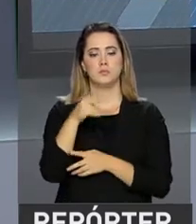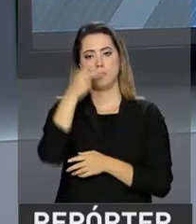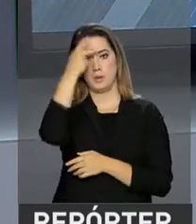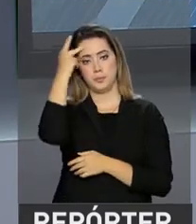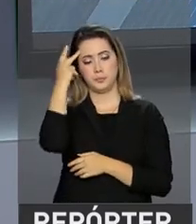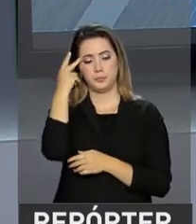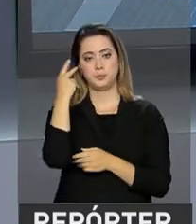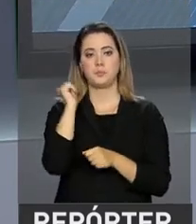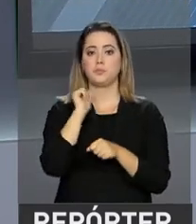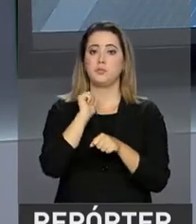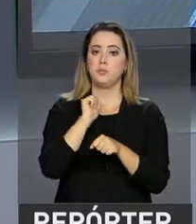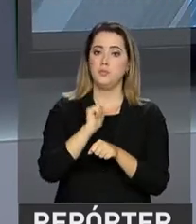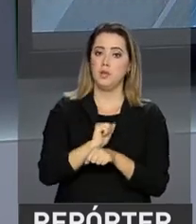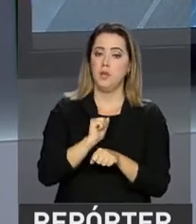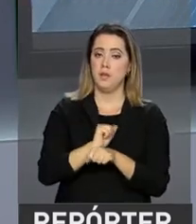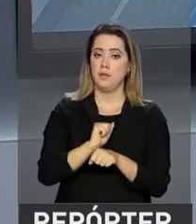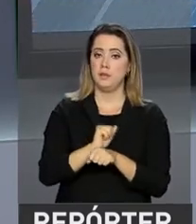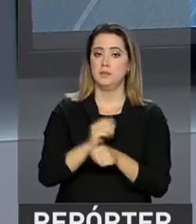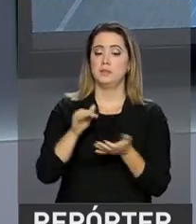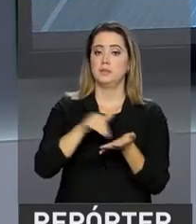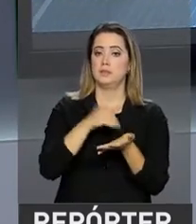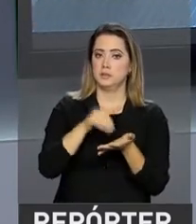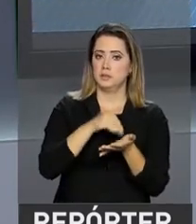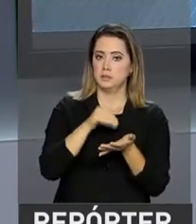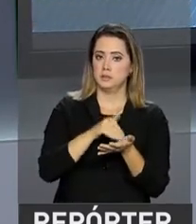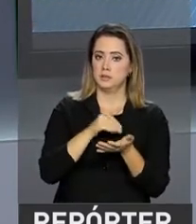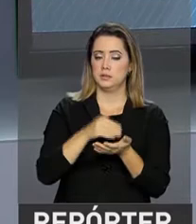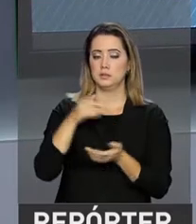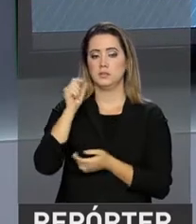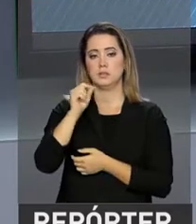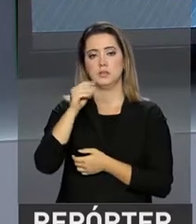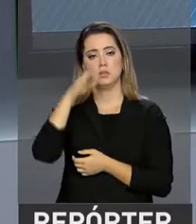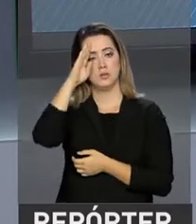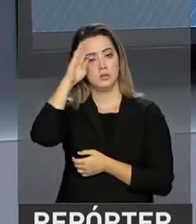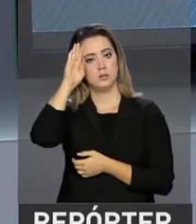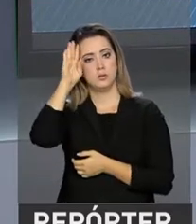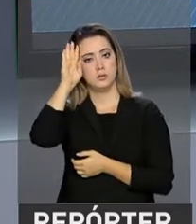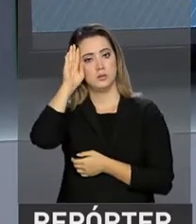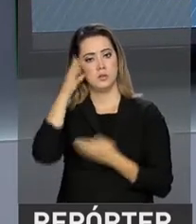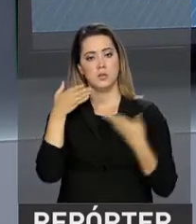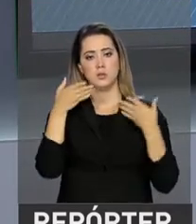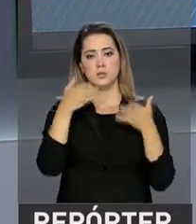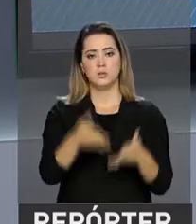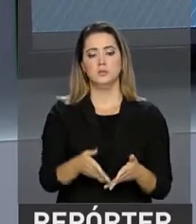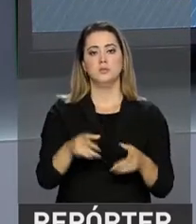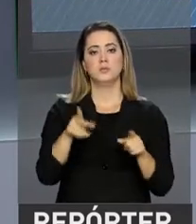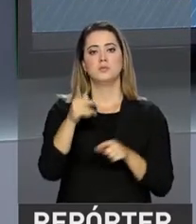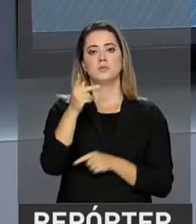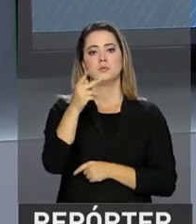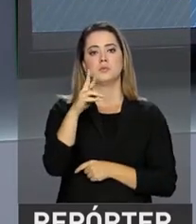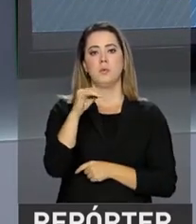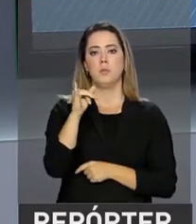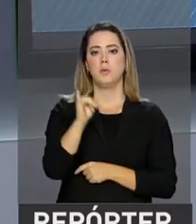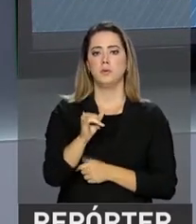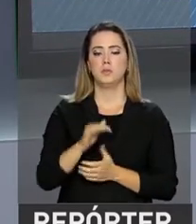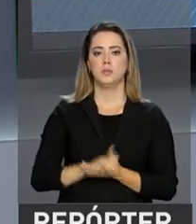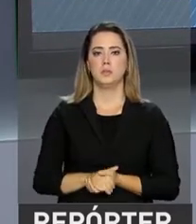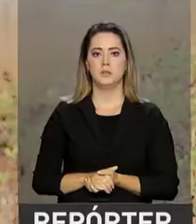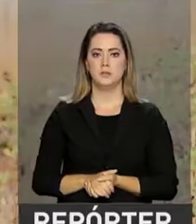para quem ainda não está matriculado em uma instituição de ensino superior concorrer a vagas remanescentes do ProUni.